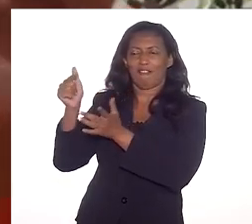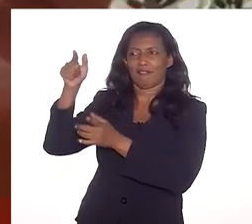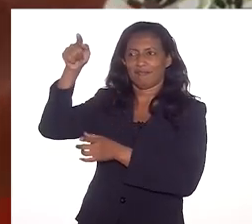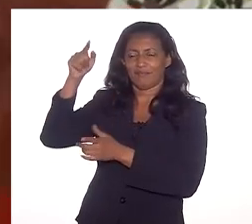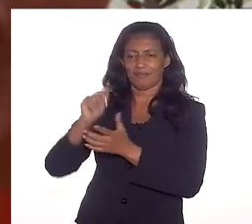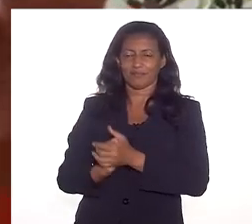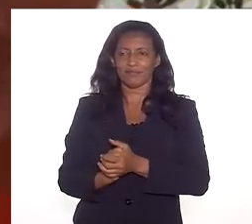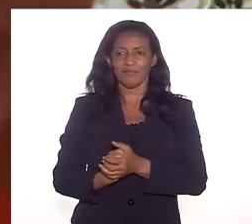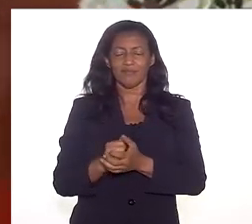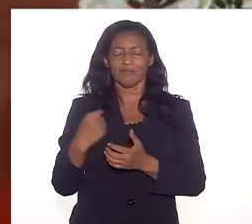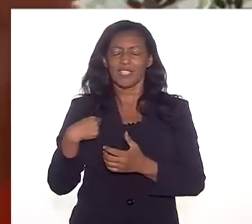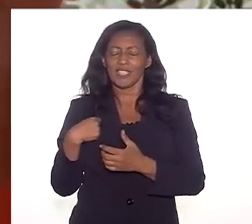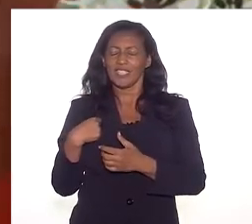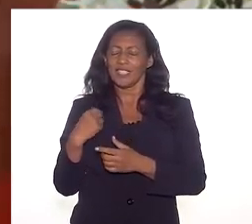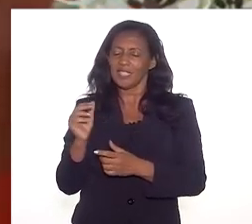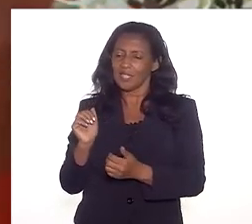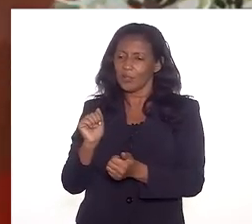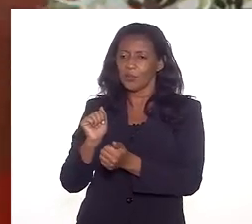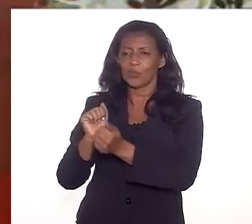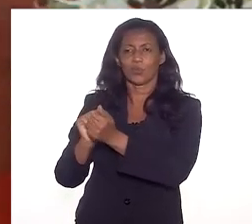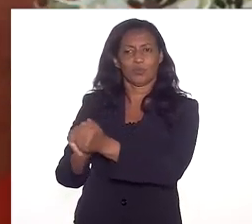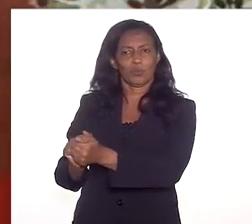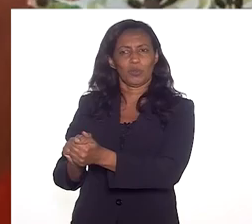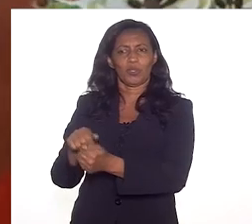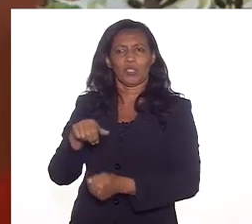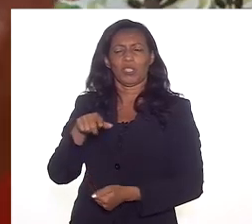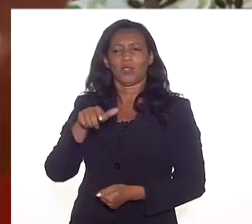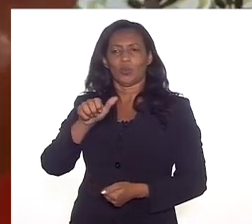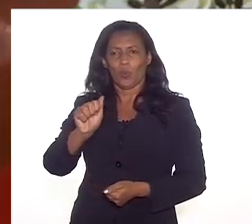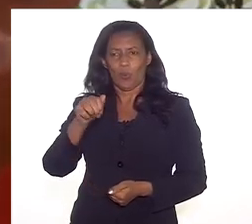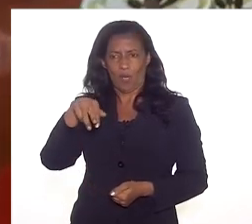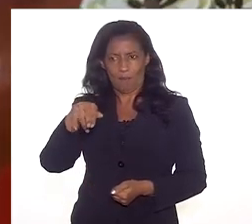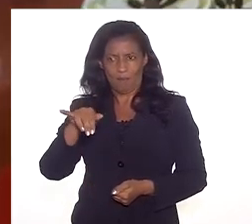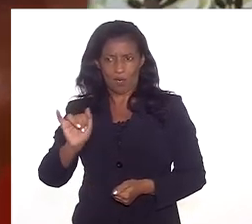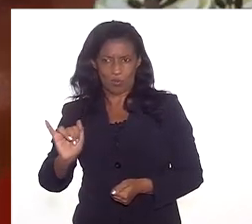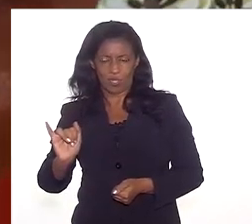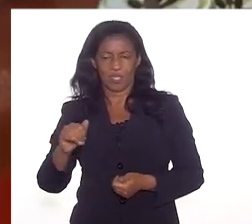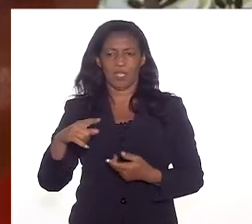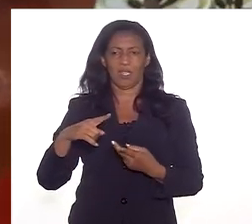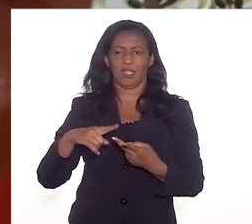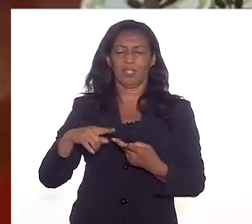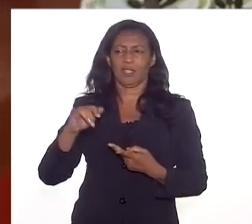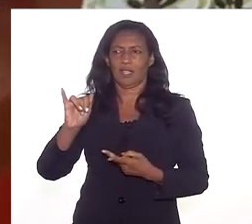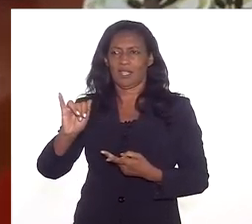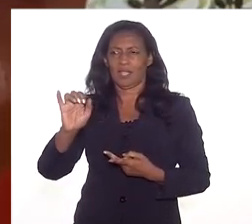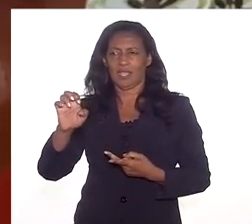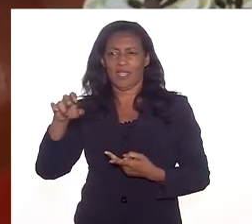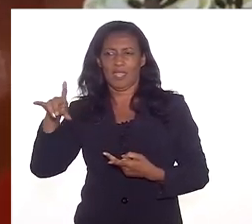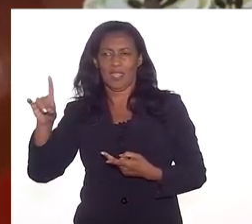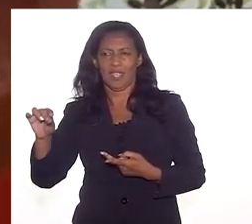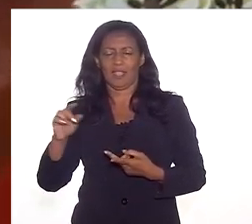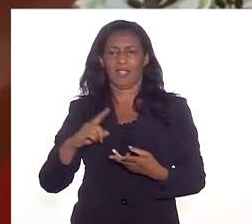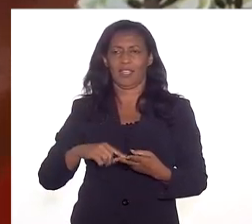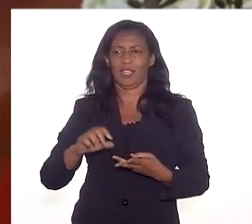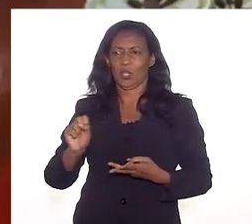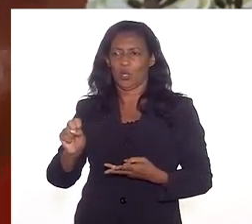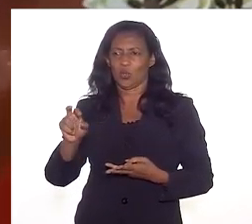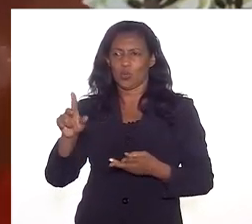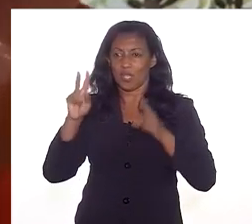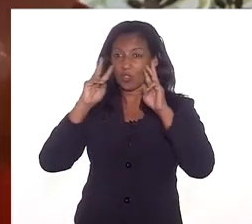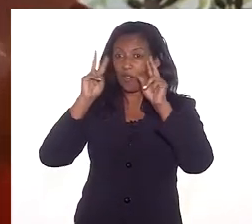aí eu me aproximei do Amauri, do Iedo, da Suzete, da turma que tinha uma